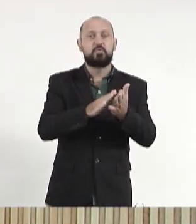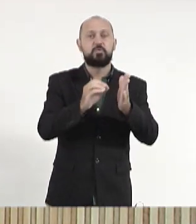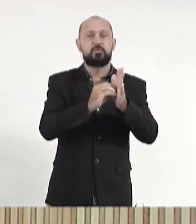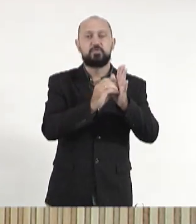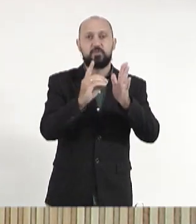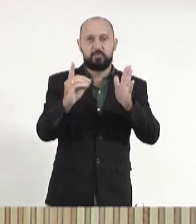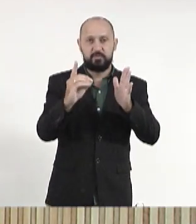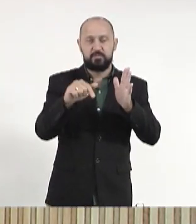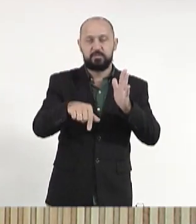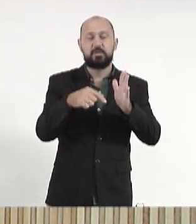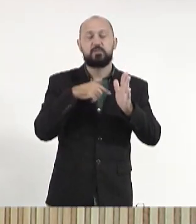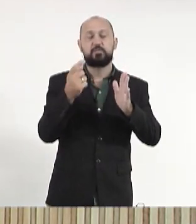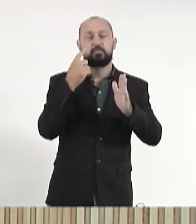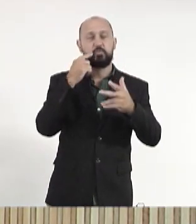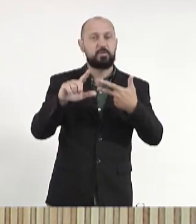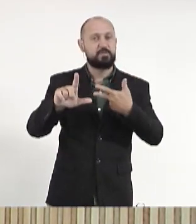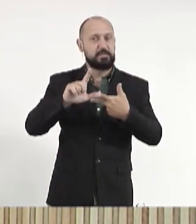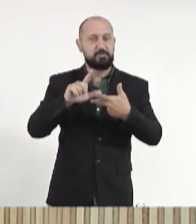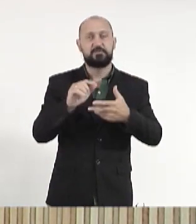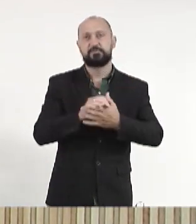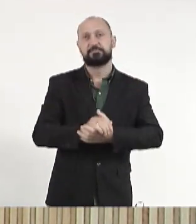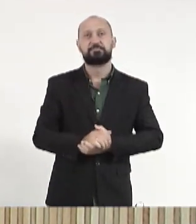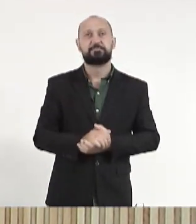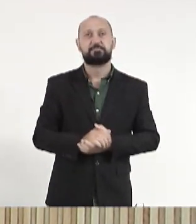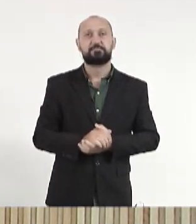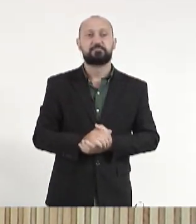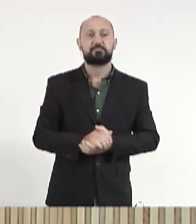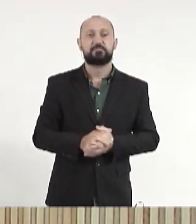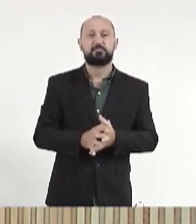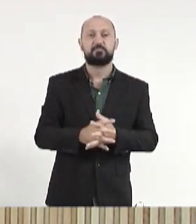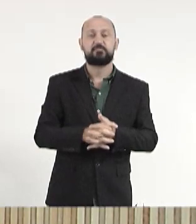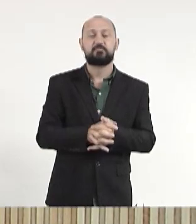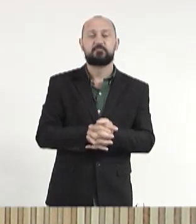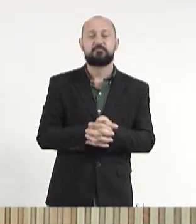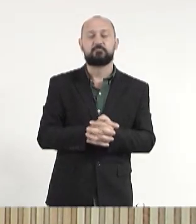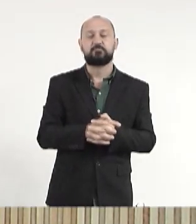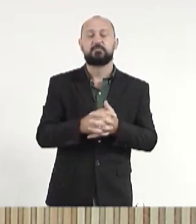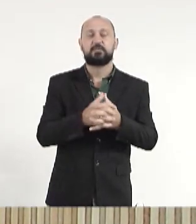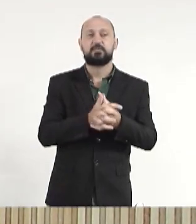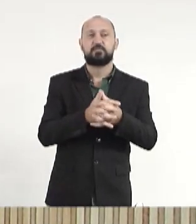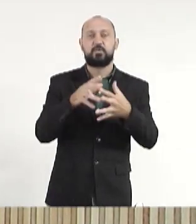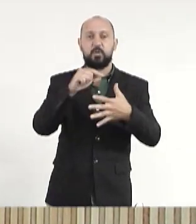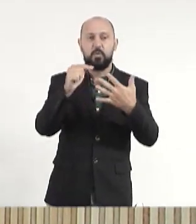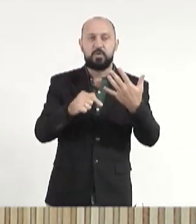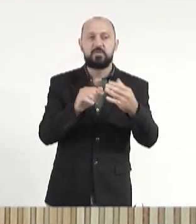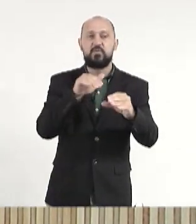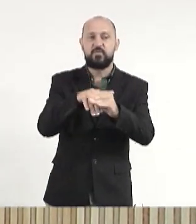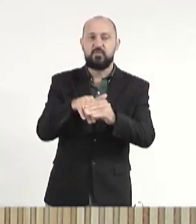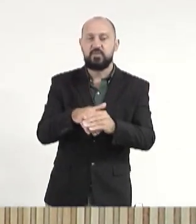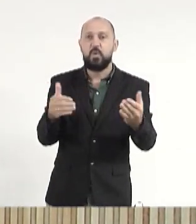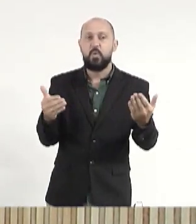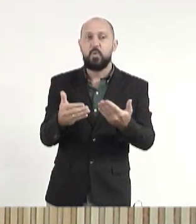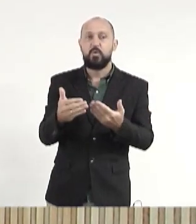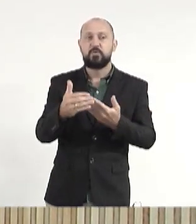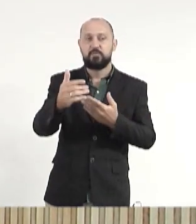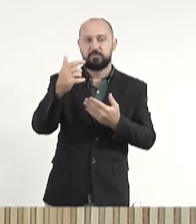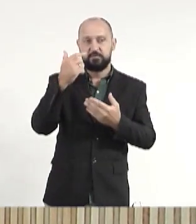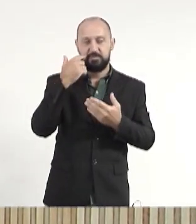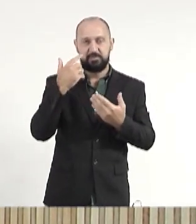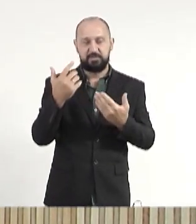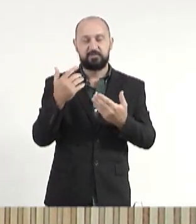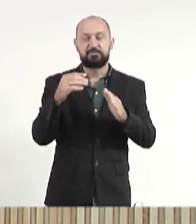de resolução de número 109. São vários, como eu mencionei, 77, mas todos eles terão o nome da